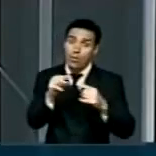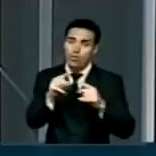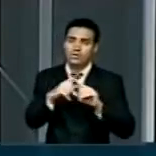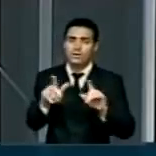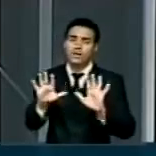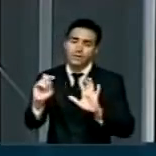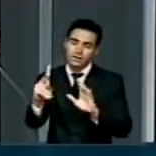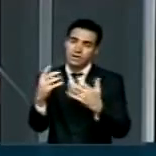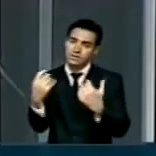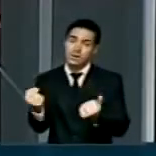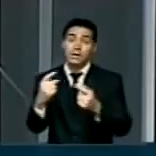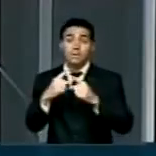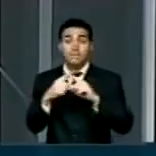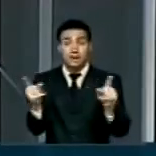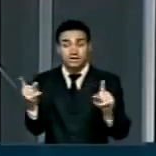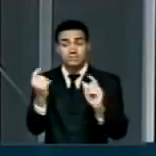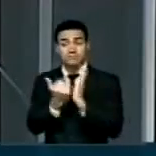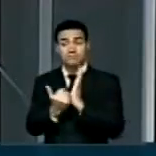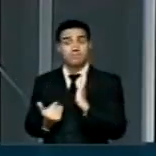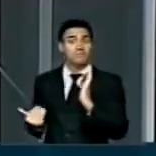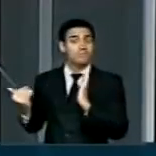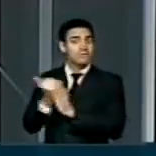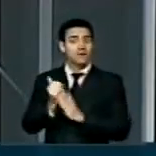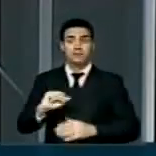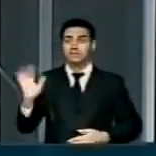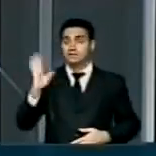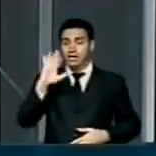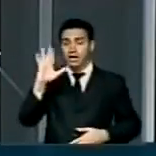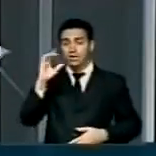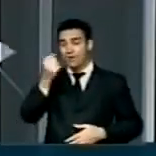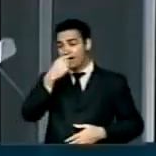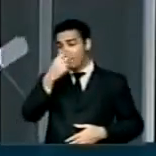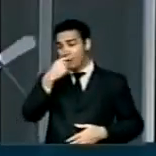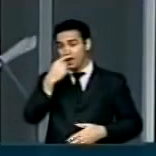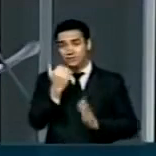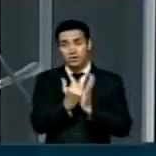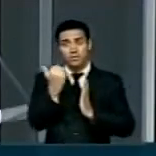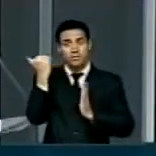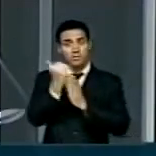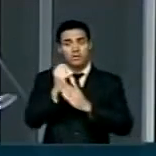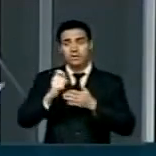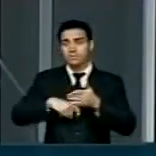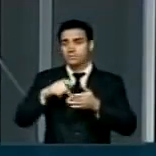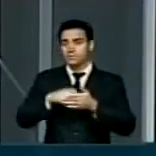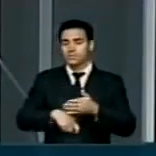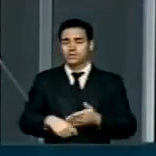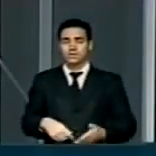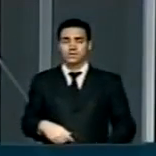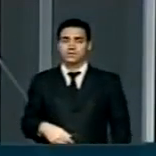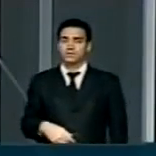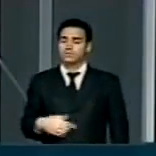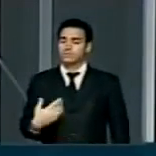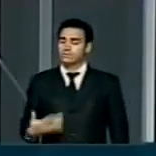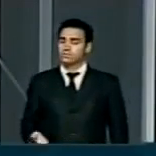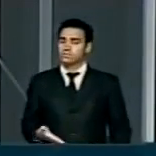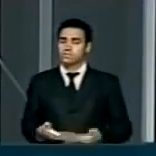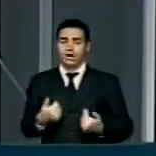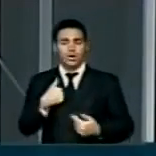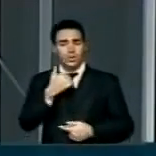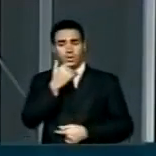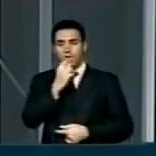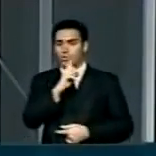admite. Agora, aumentar imposto em remédio da forma que aumentaram, sinceramente, eu